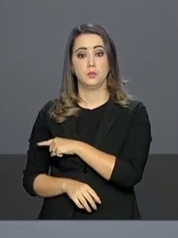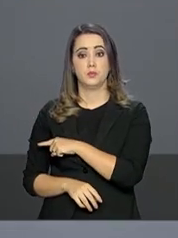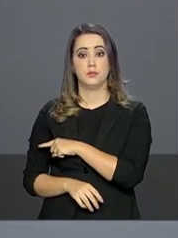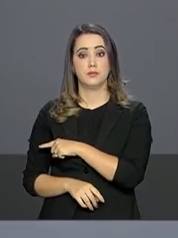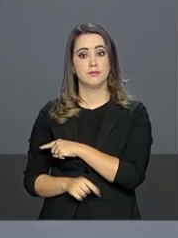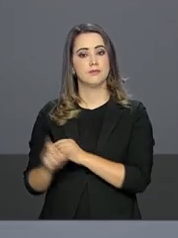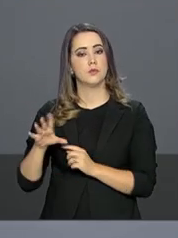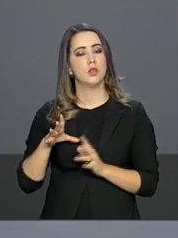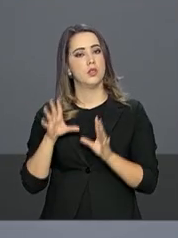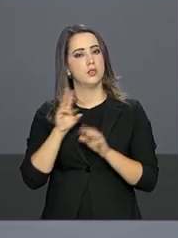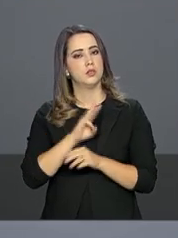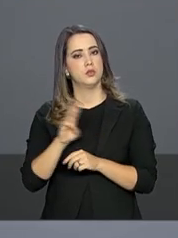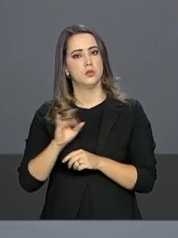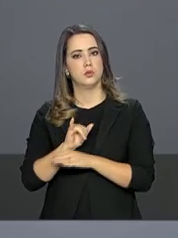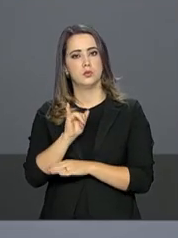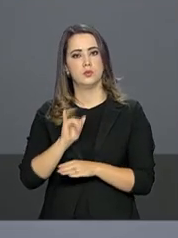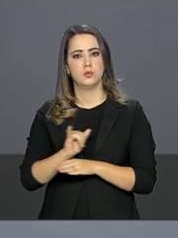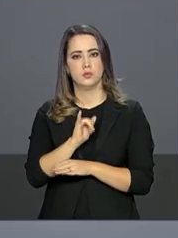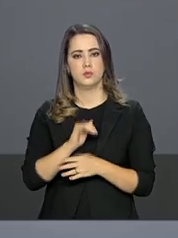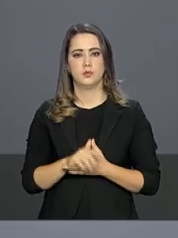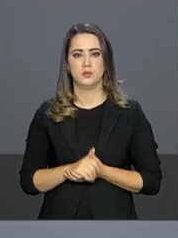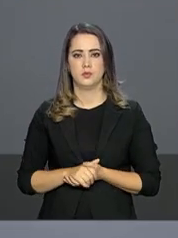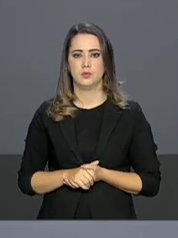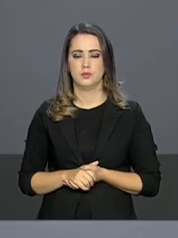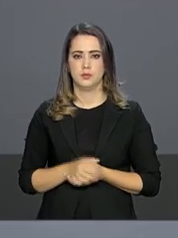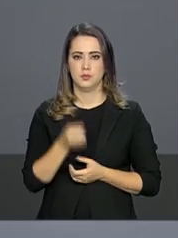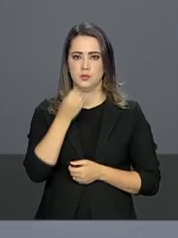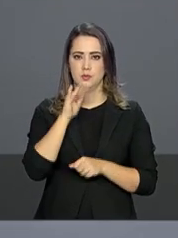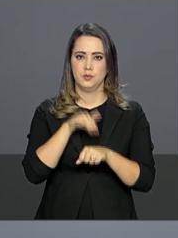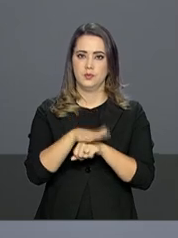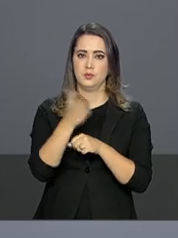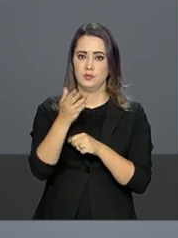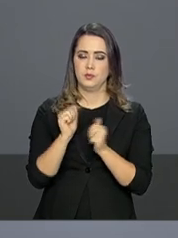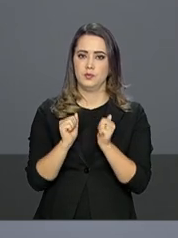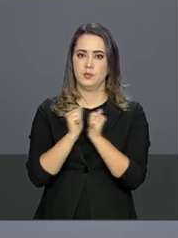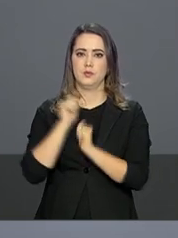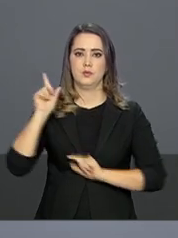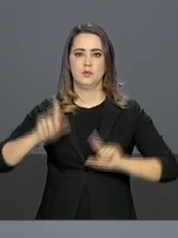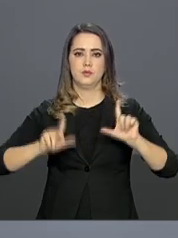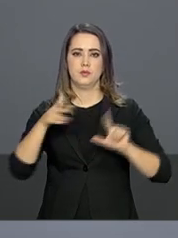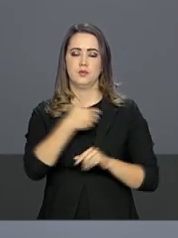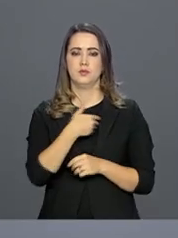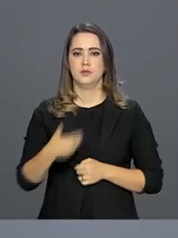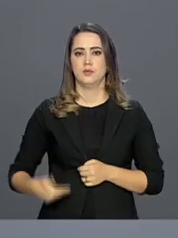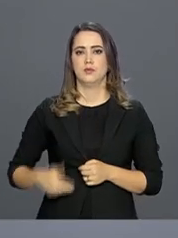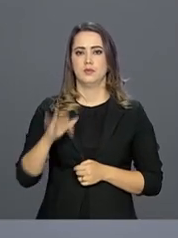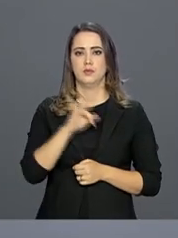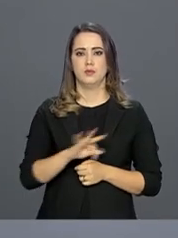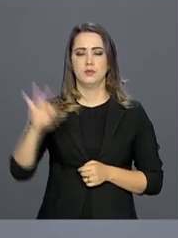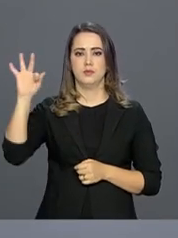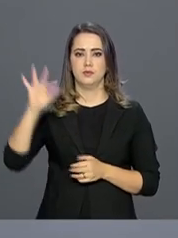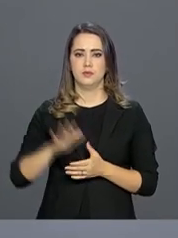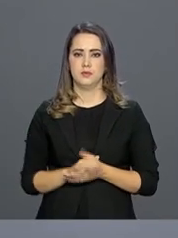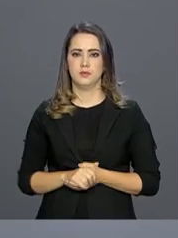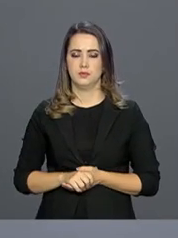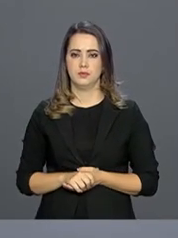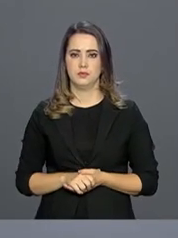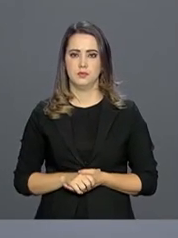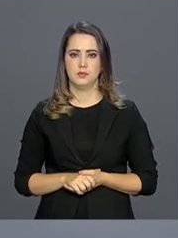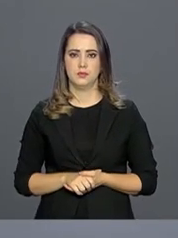reportagens estão disponíveis em nosso canal no youtube uma boa noite pra você continue com a gente aqui na nbr a tv do governo